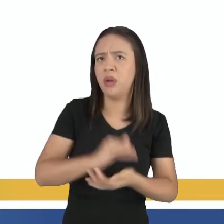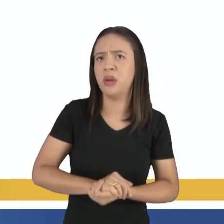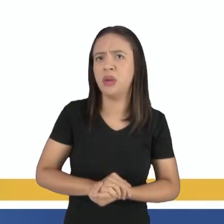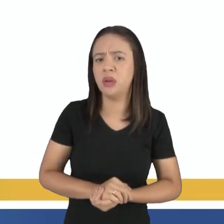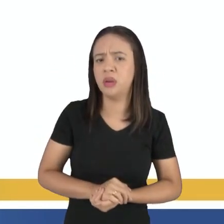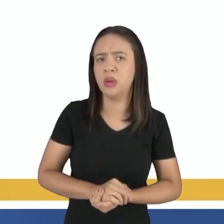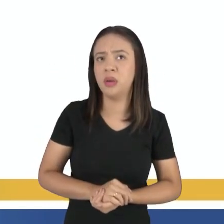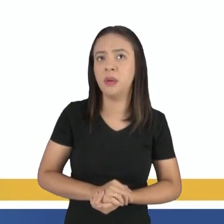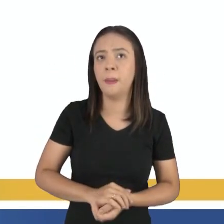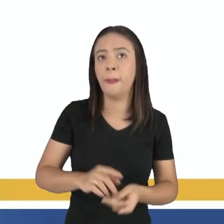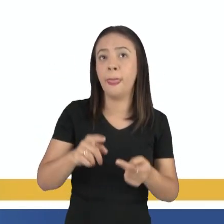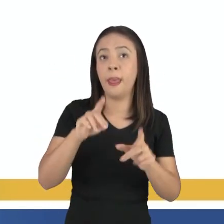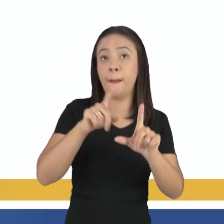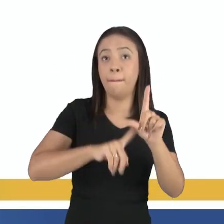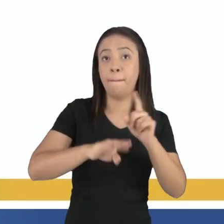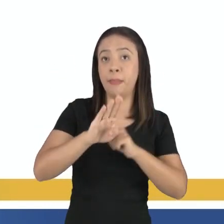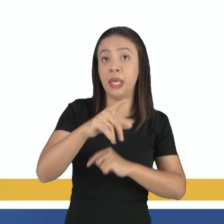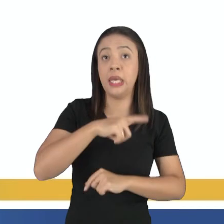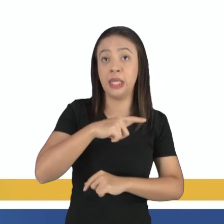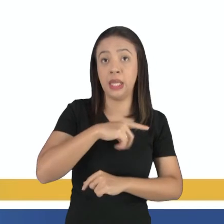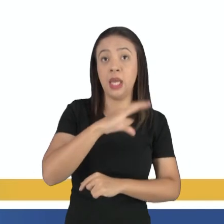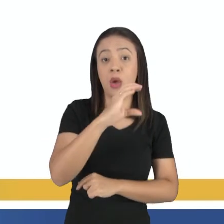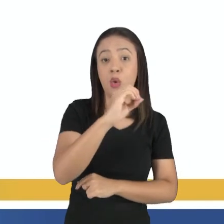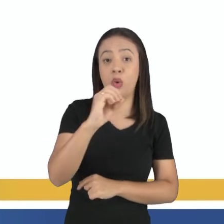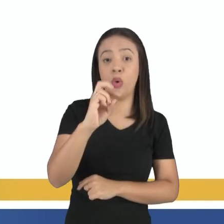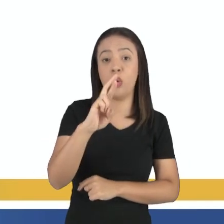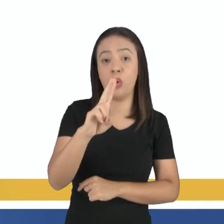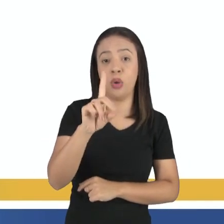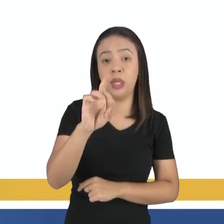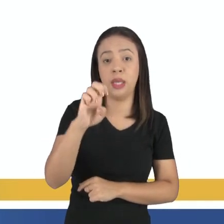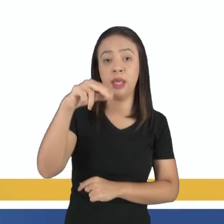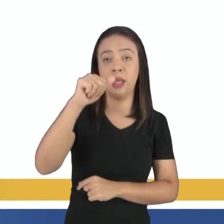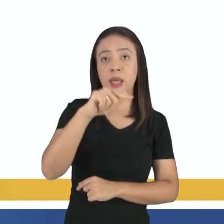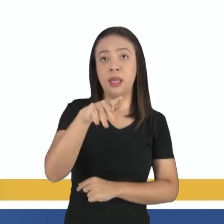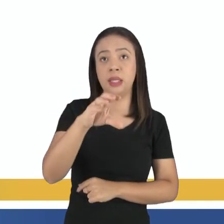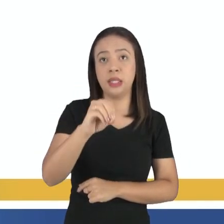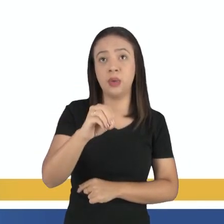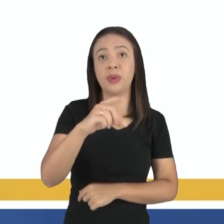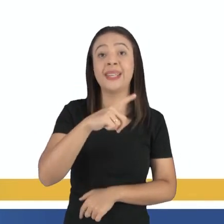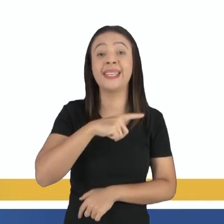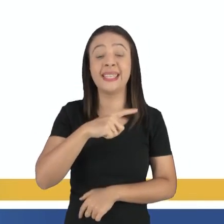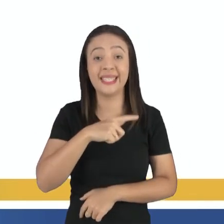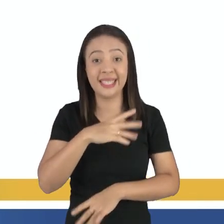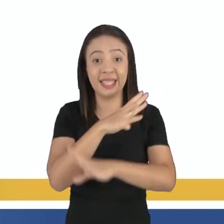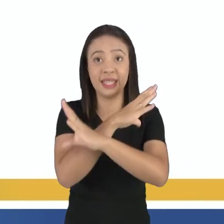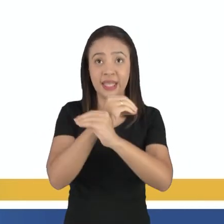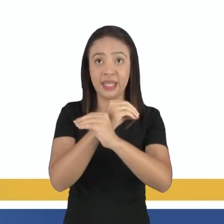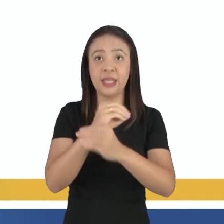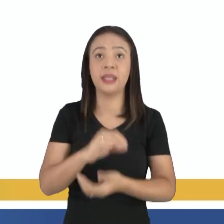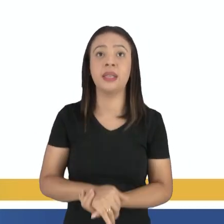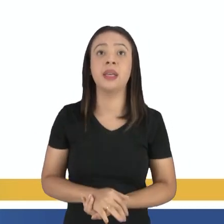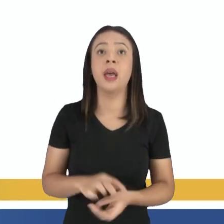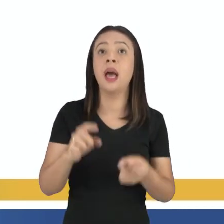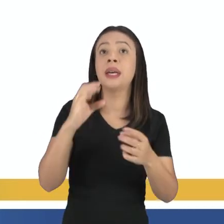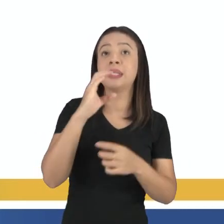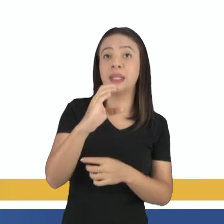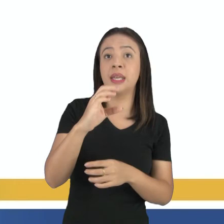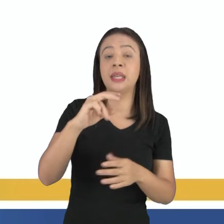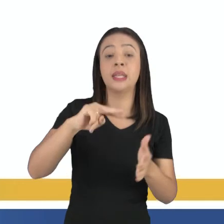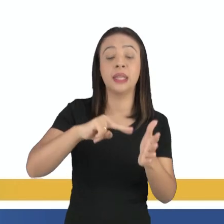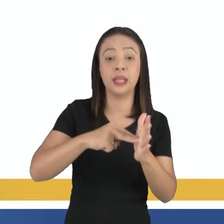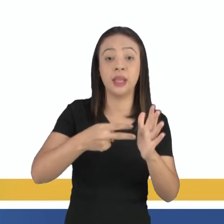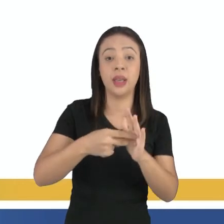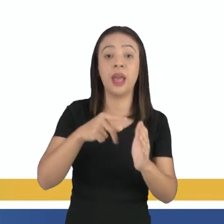aí, composto por coordenação sindética, composto por coordenação assindética, composto por